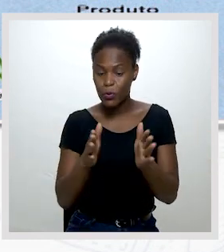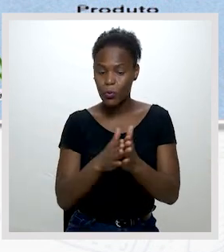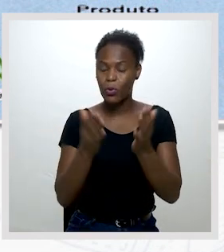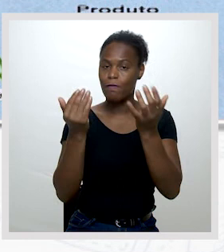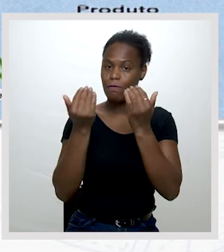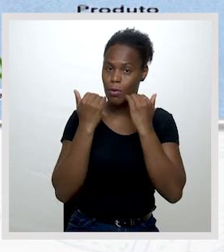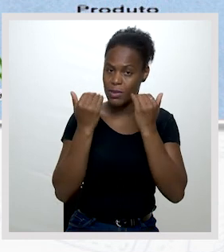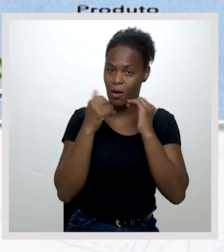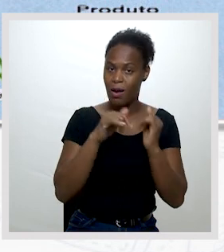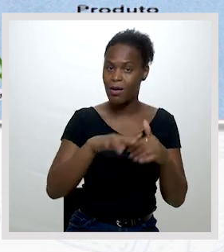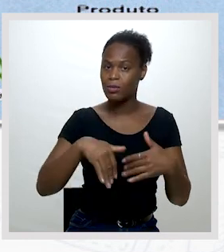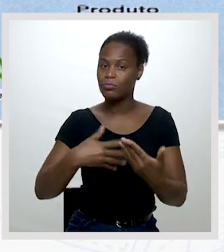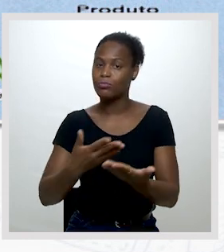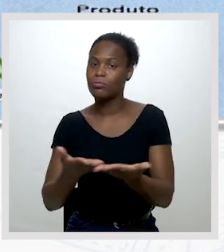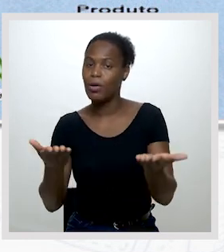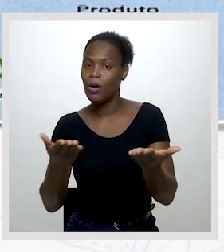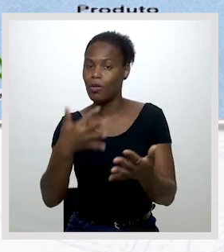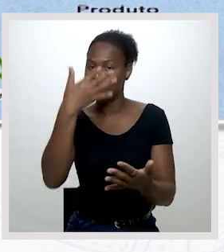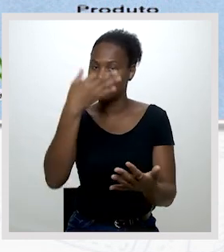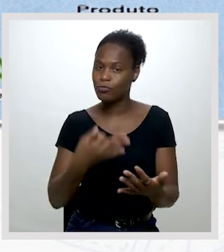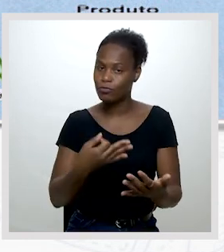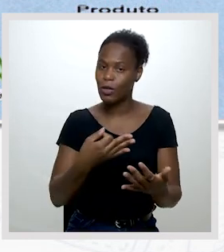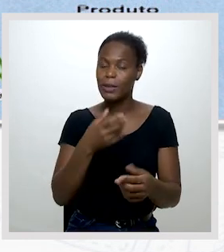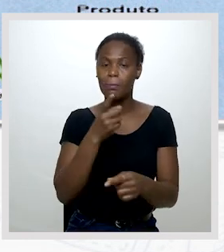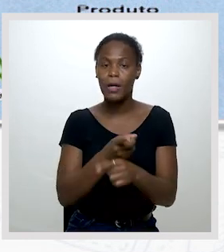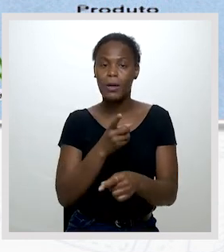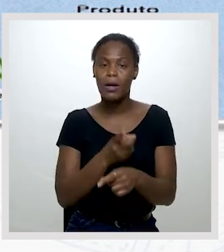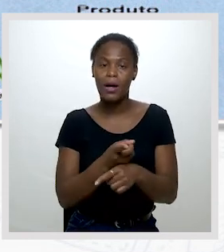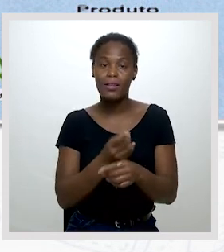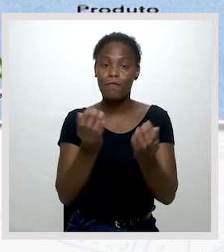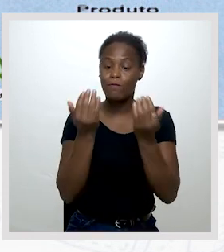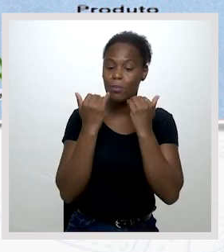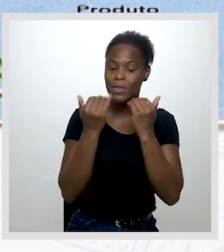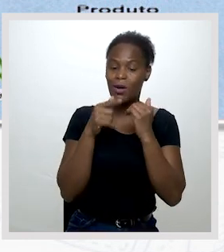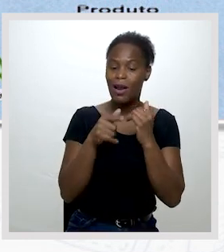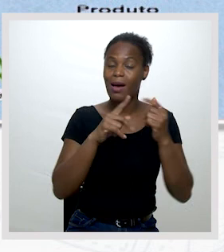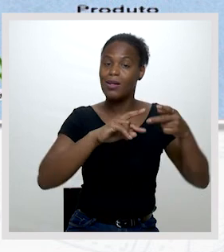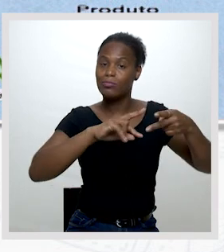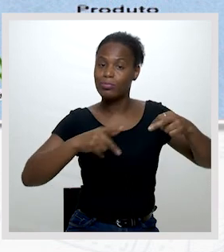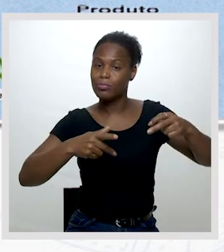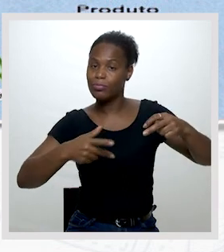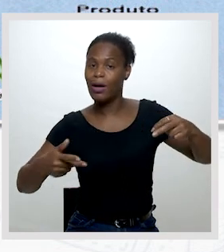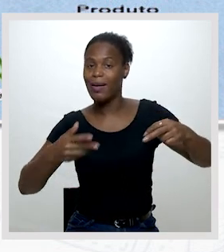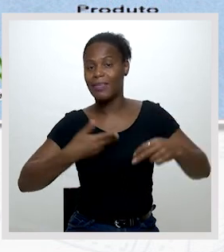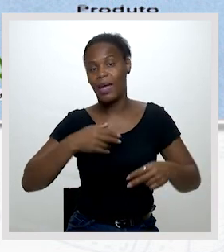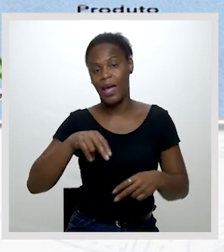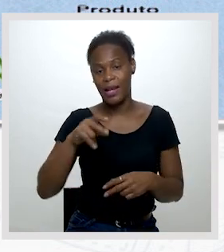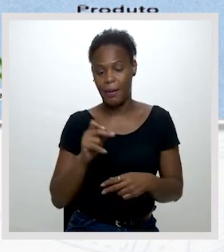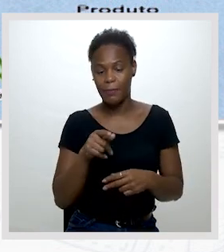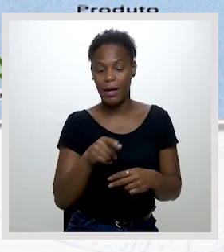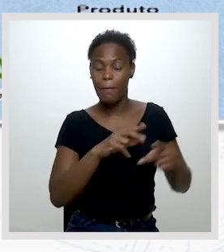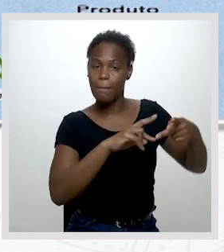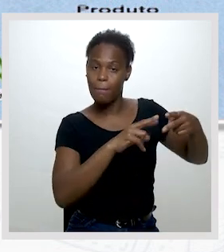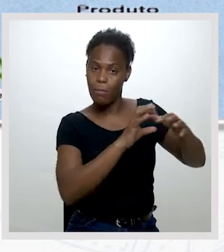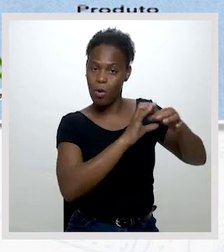E toda a informação é passada de modo fiel e semelhante à informação que está aqui na cadeia de DNA. E esta